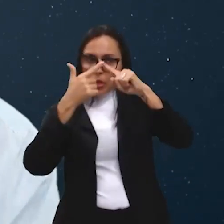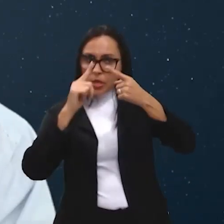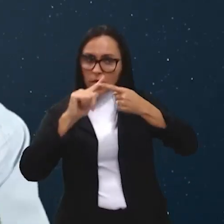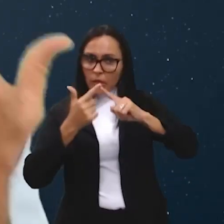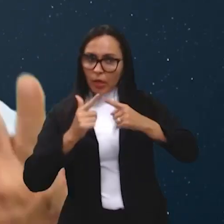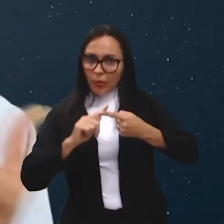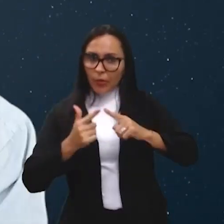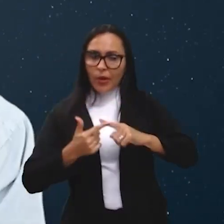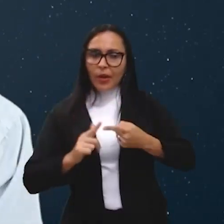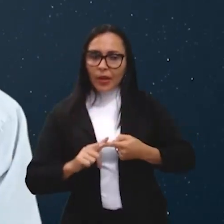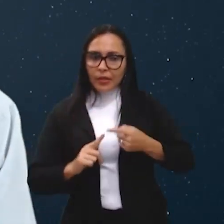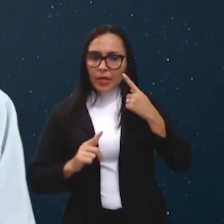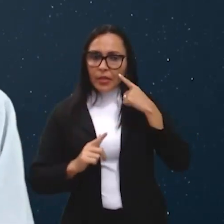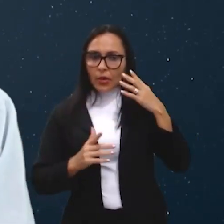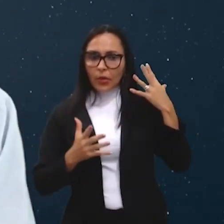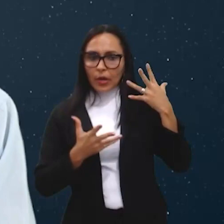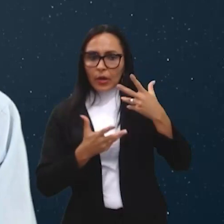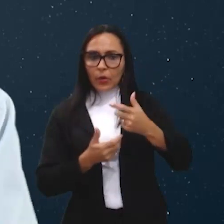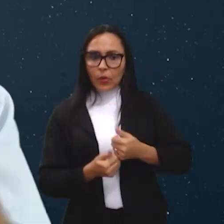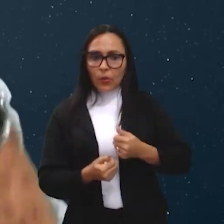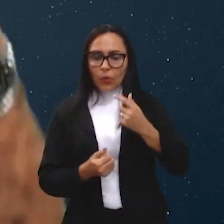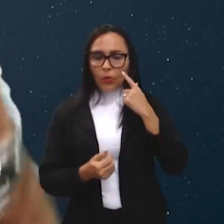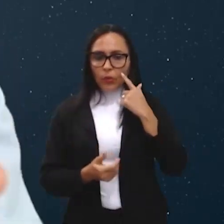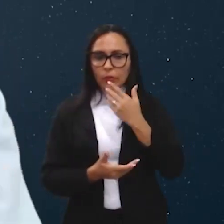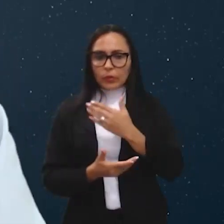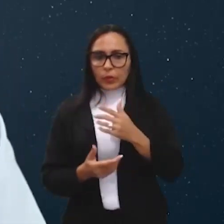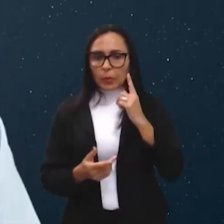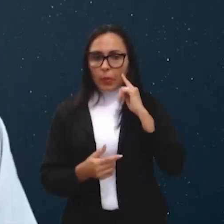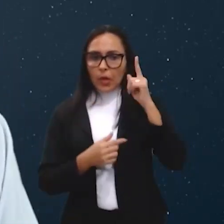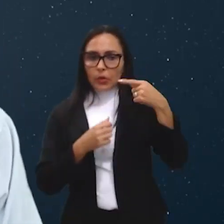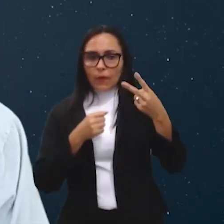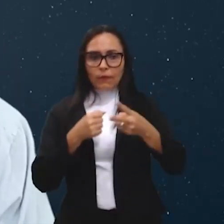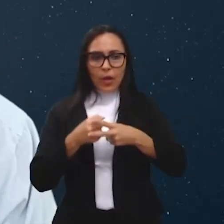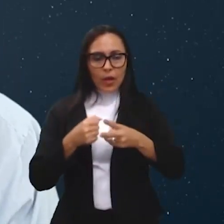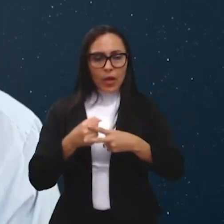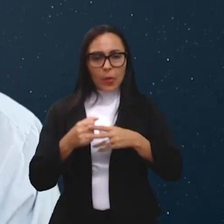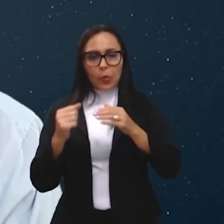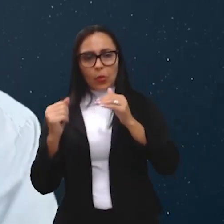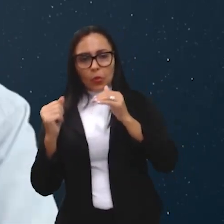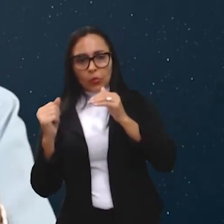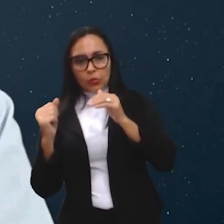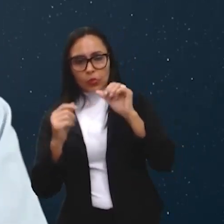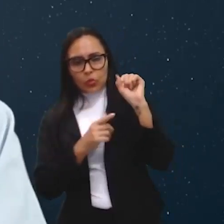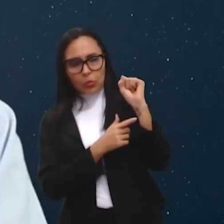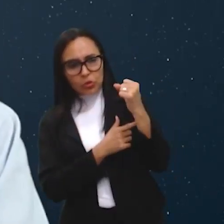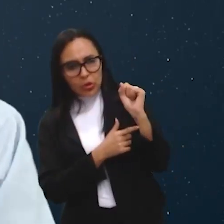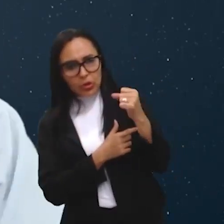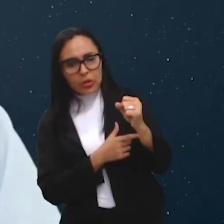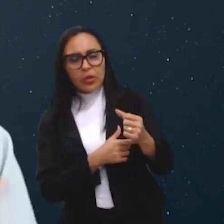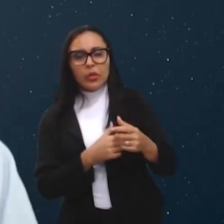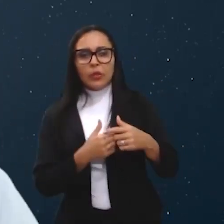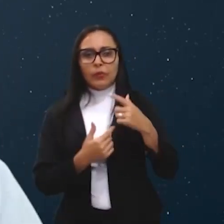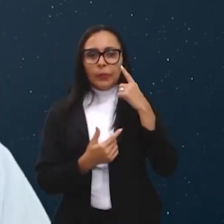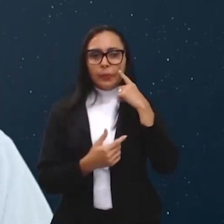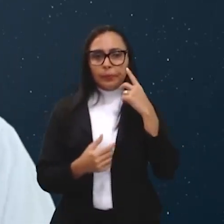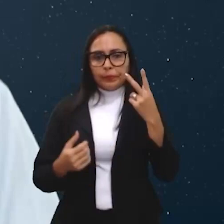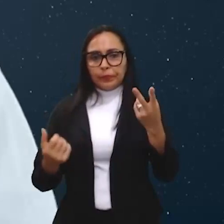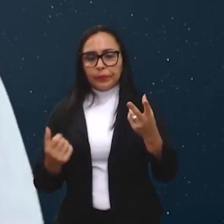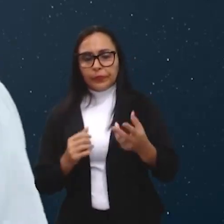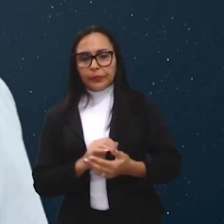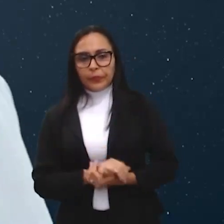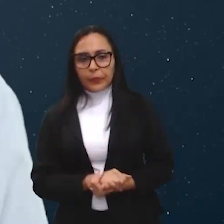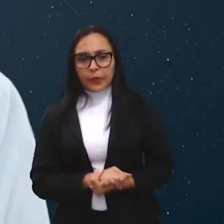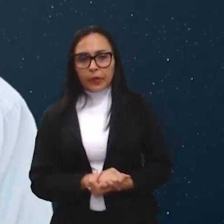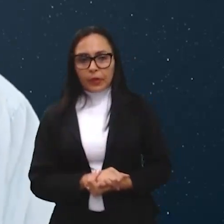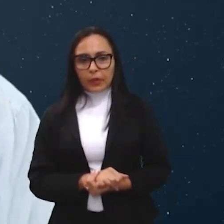boas, né? Recolho com molho, né? Rimando verbo com substantivo, né? Vede é verbo, sede é substantivo,